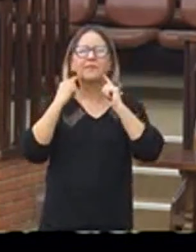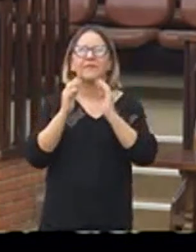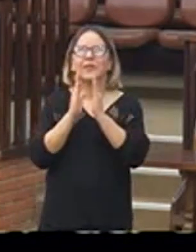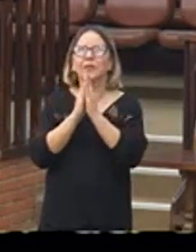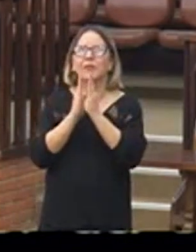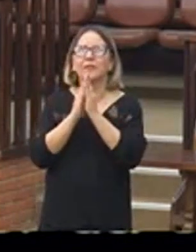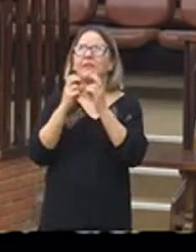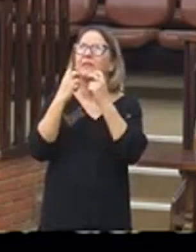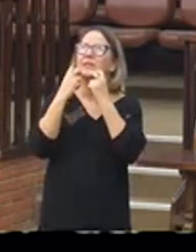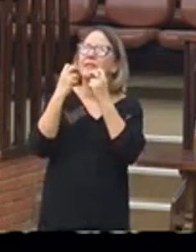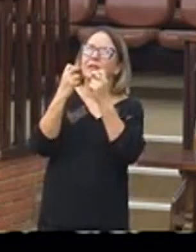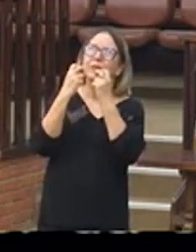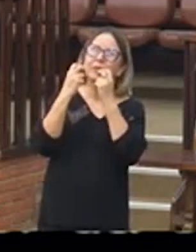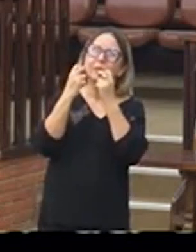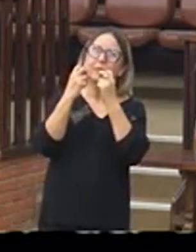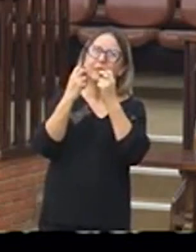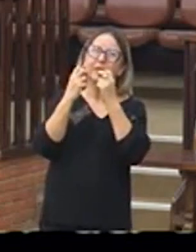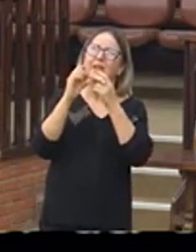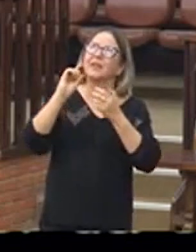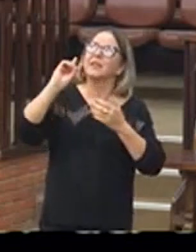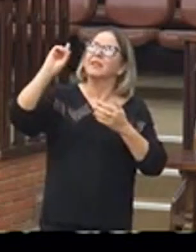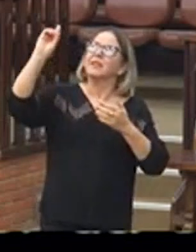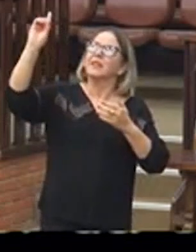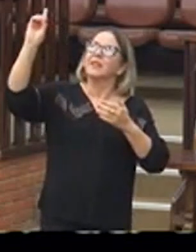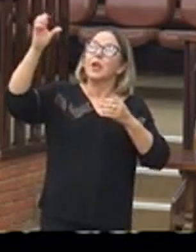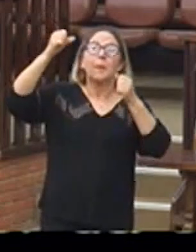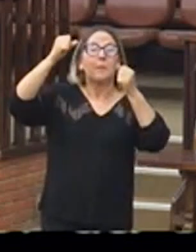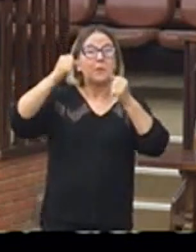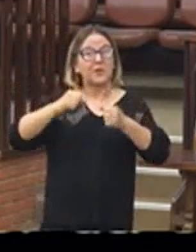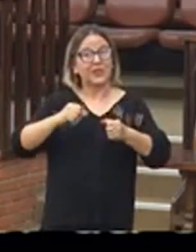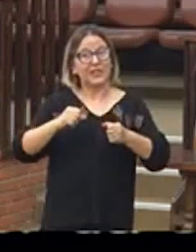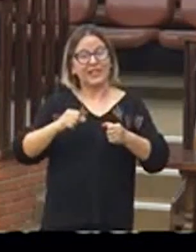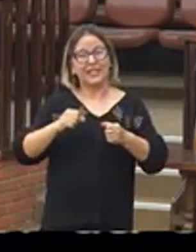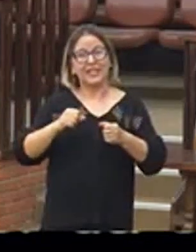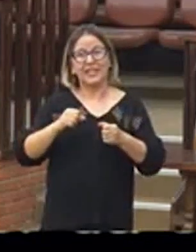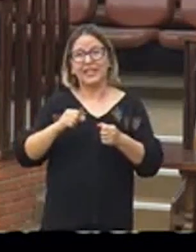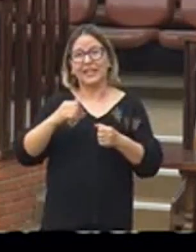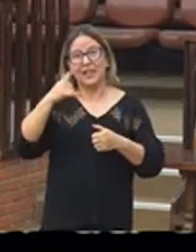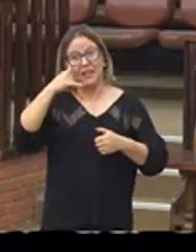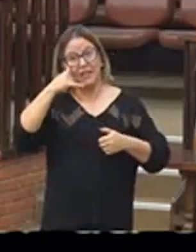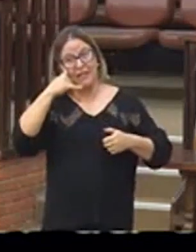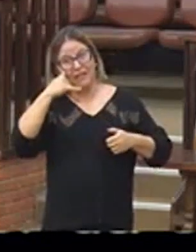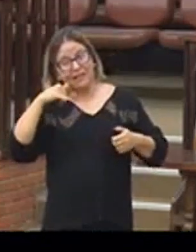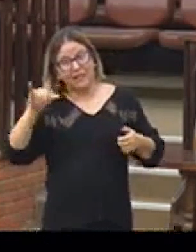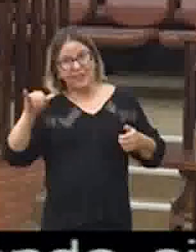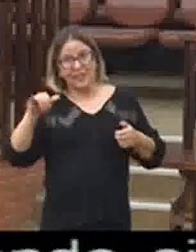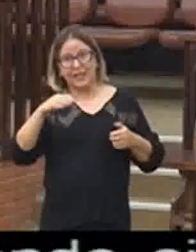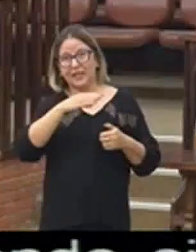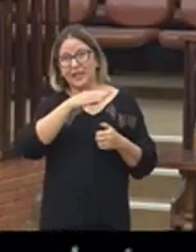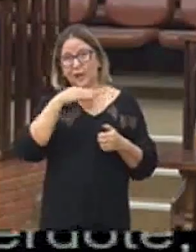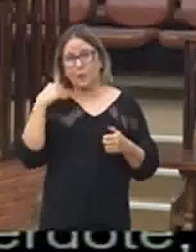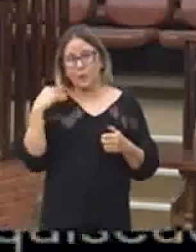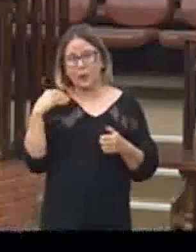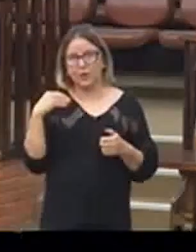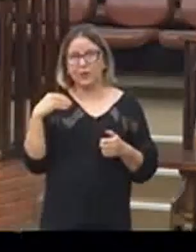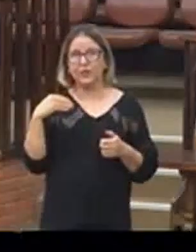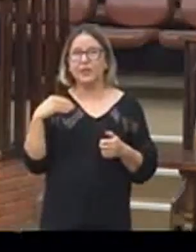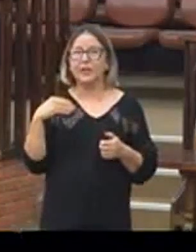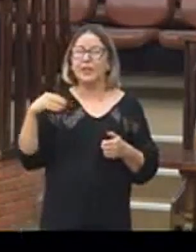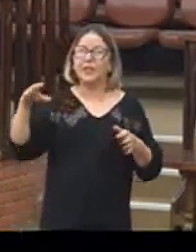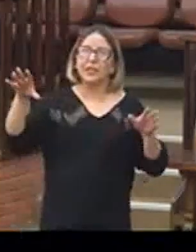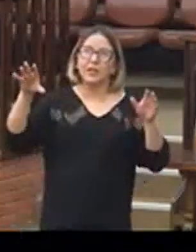orações e súplicas a quem o podia livrar da morte, e tendo sido ouvido por causa da